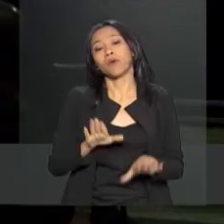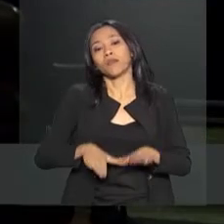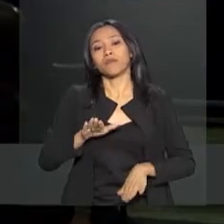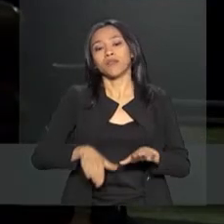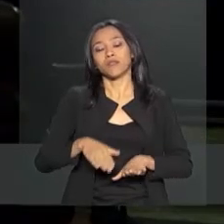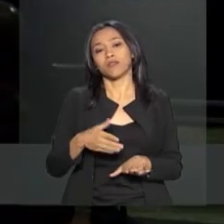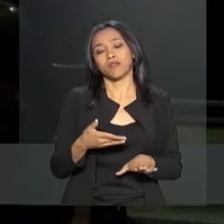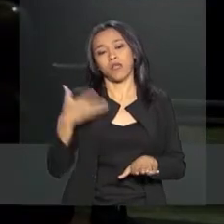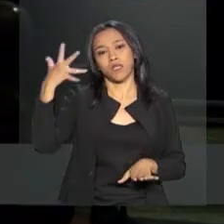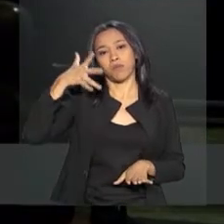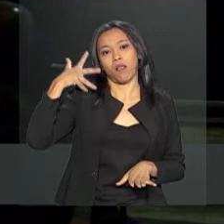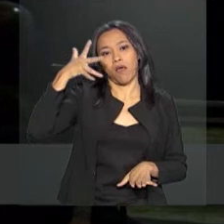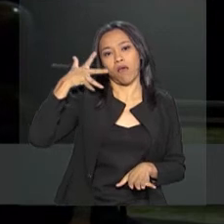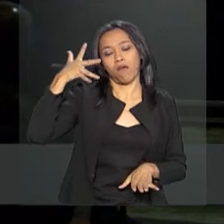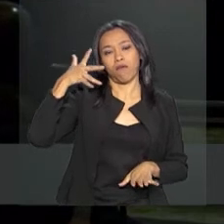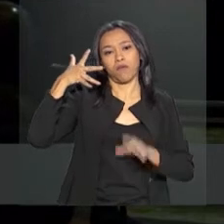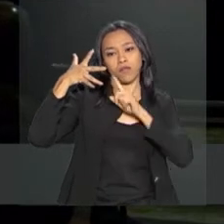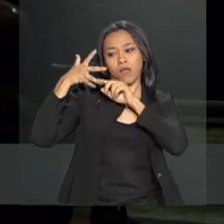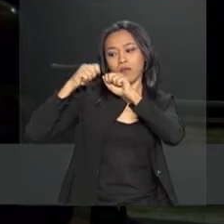palavras voam, né?